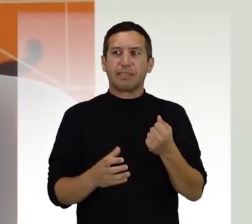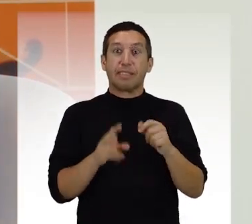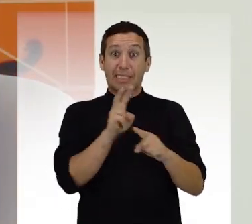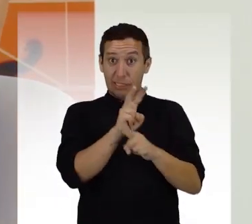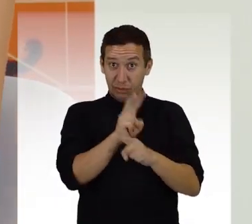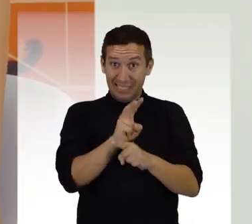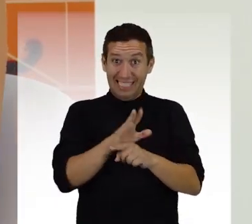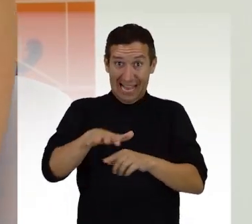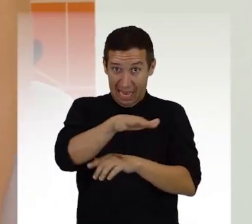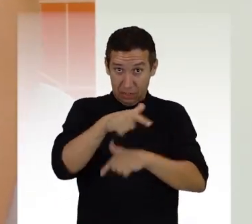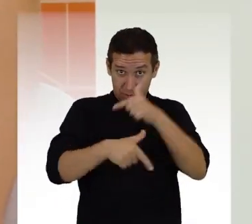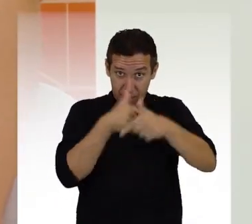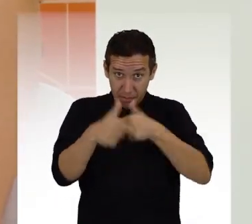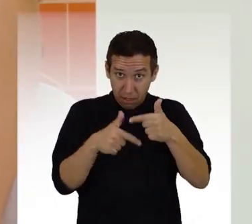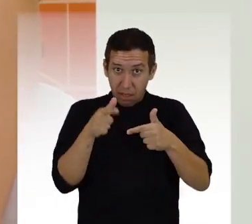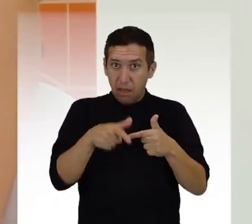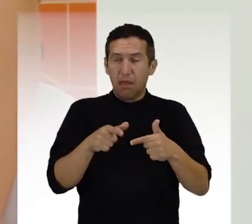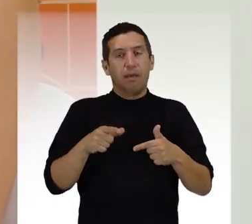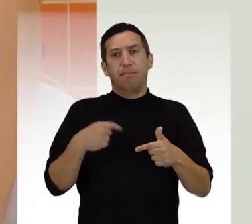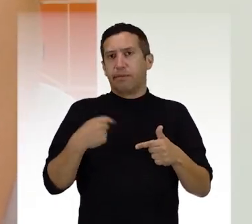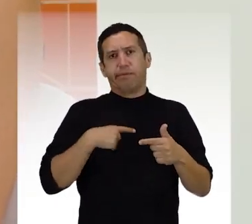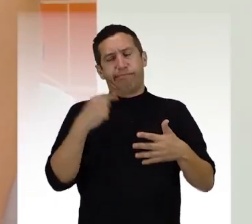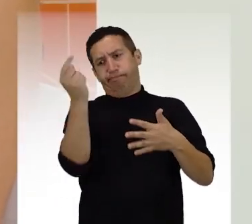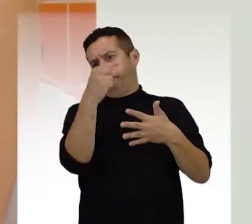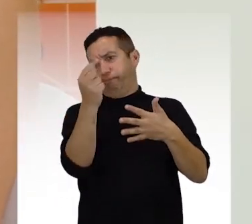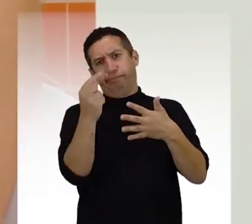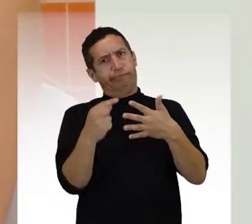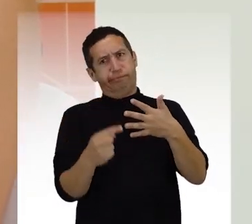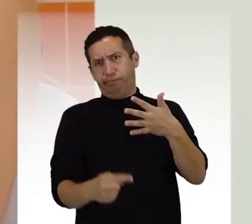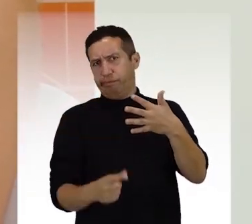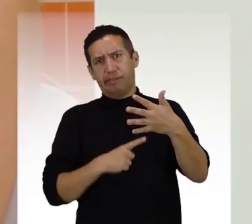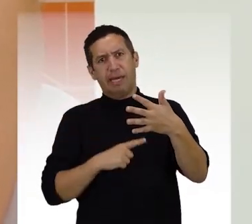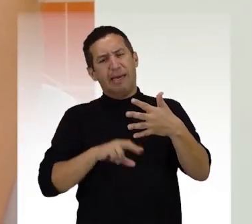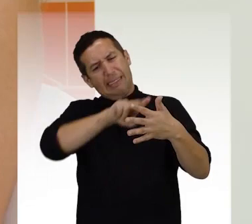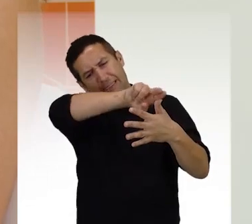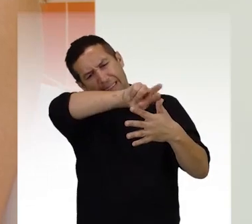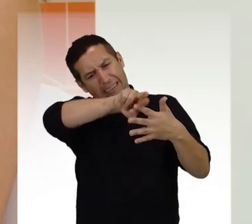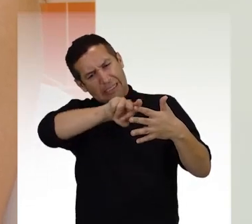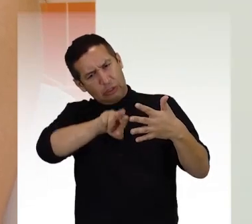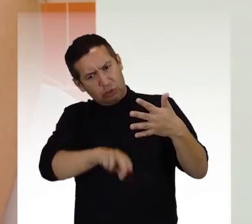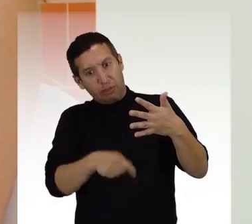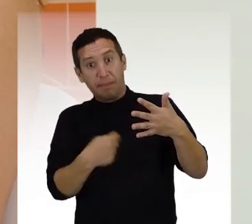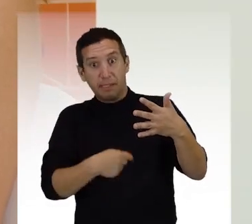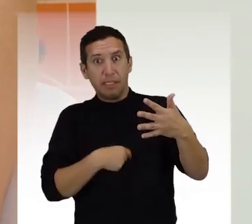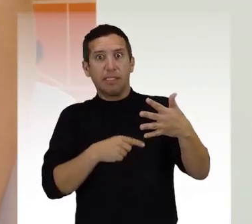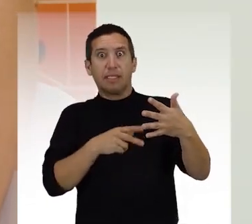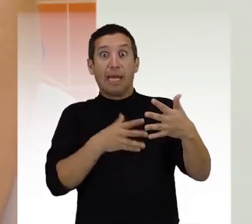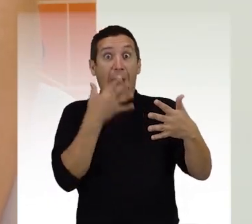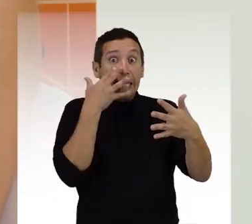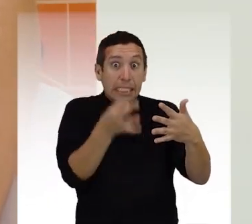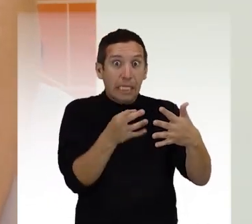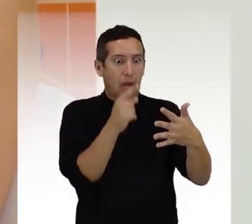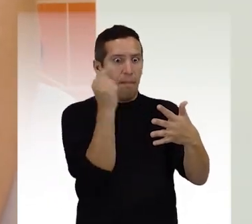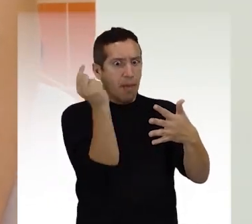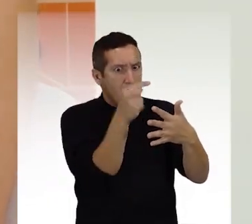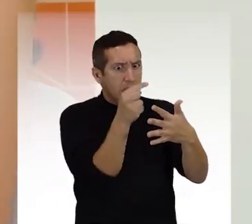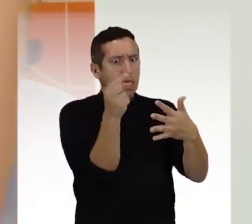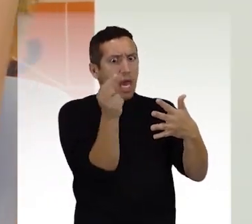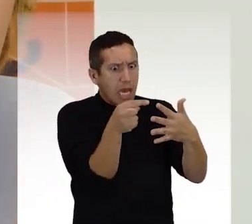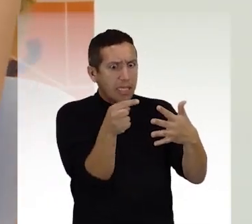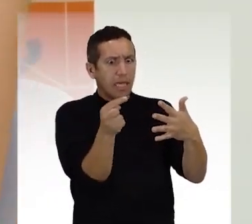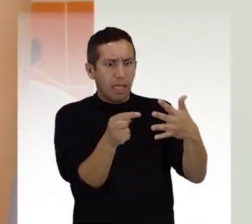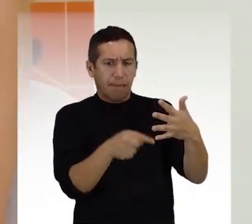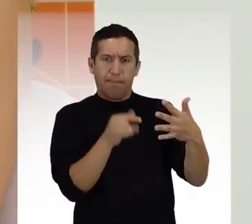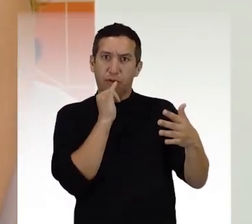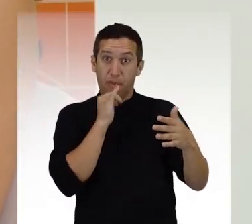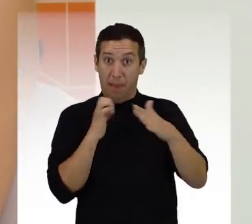o sistema de segurança do trabalho, ele é muito amplo. Ele tem uma série